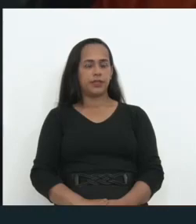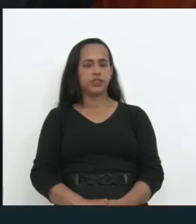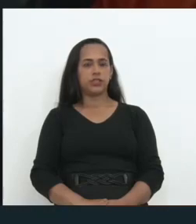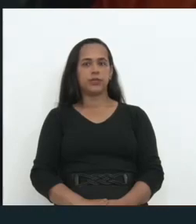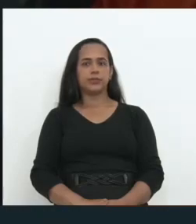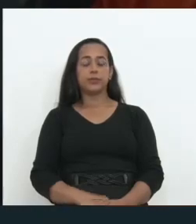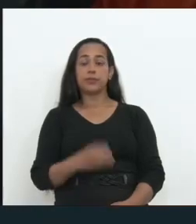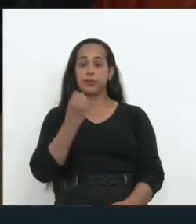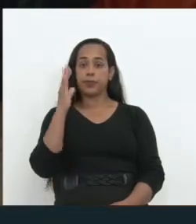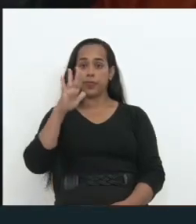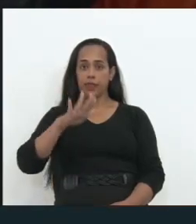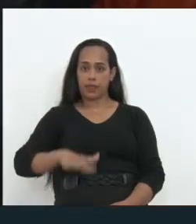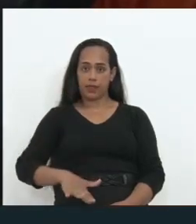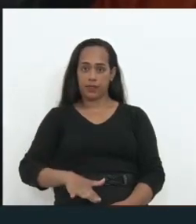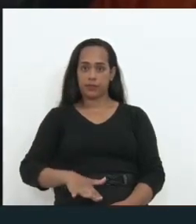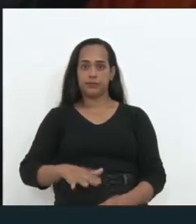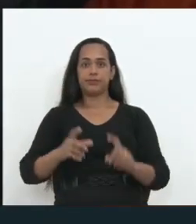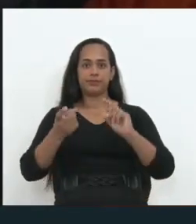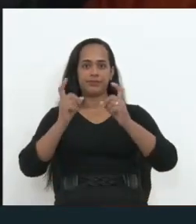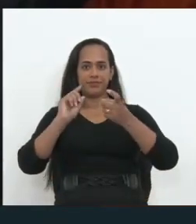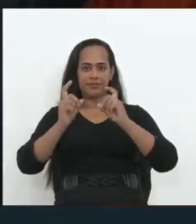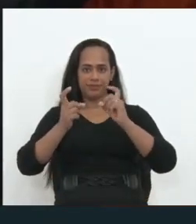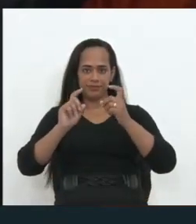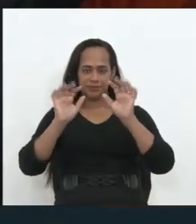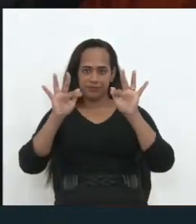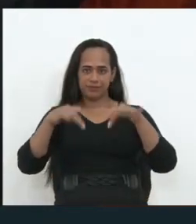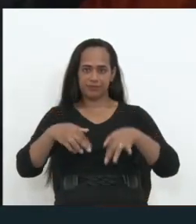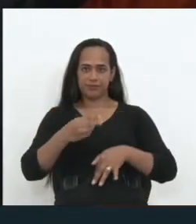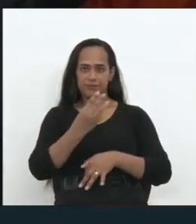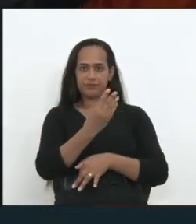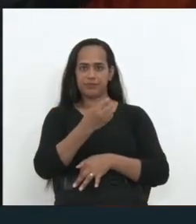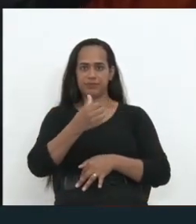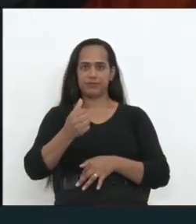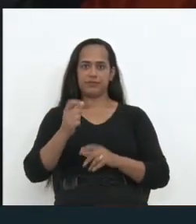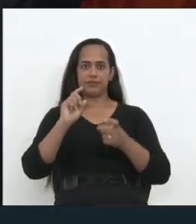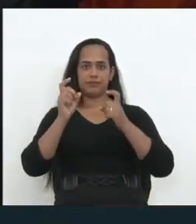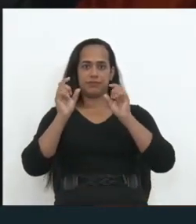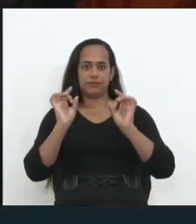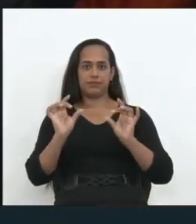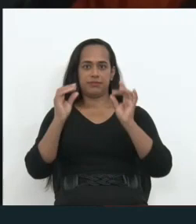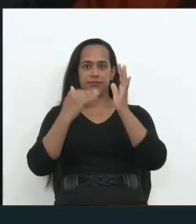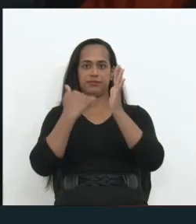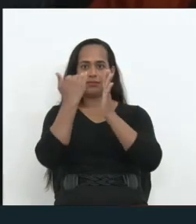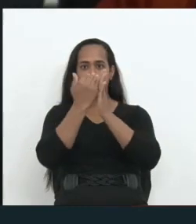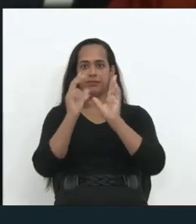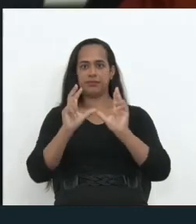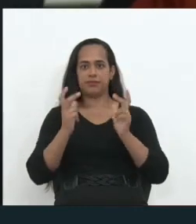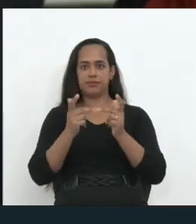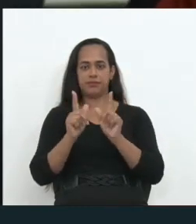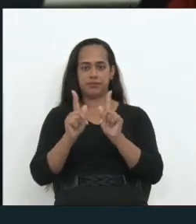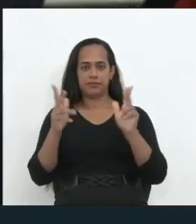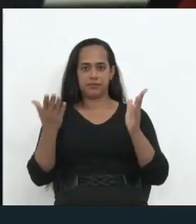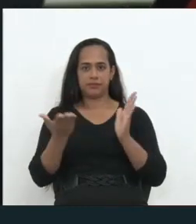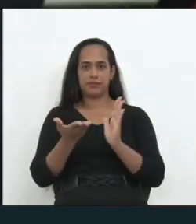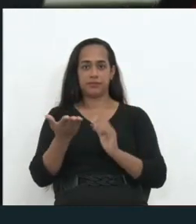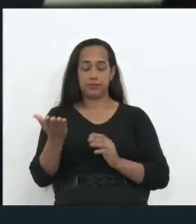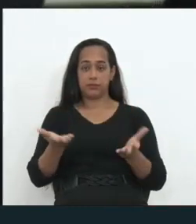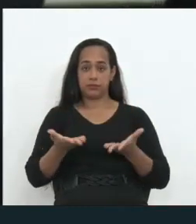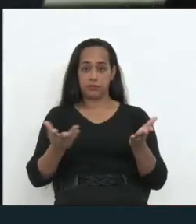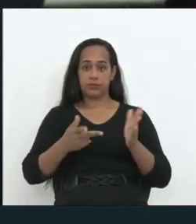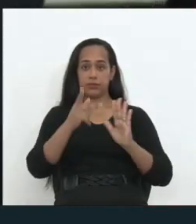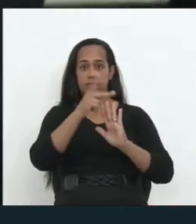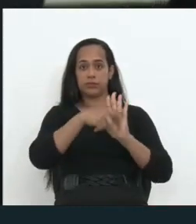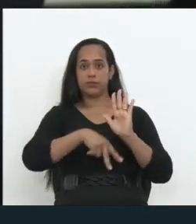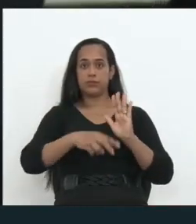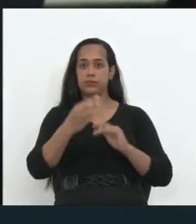Boa tarde. Foi encerrada agora a 31ª sessão extraordinária da Câmara de Guarulhos. Hoje, três projetos de lei foram